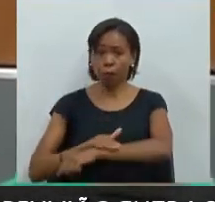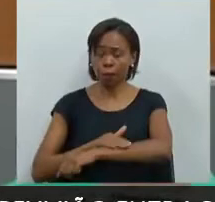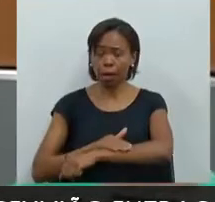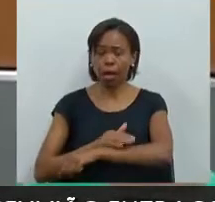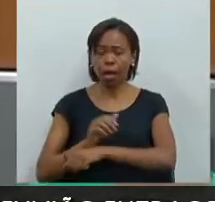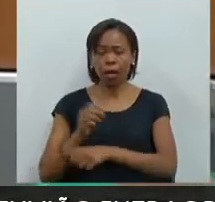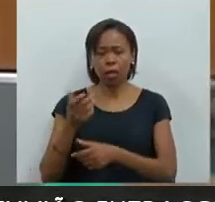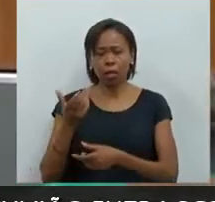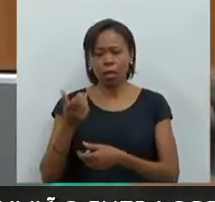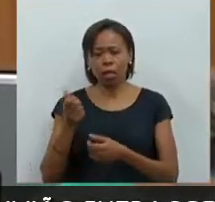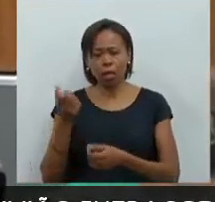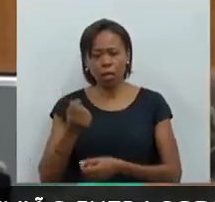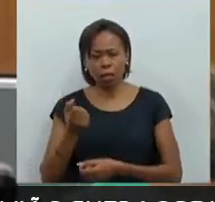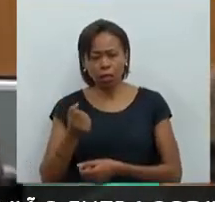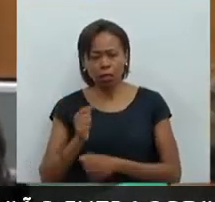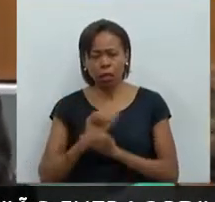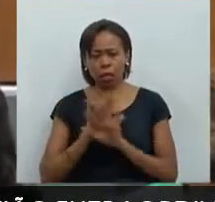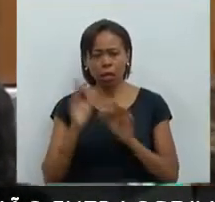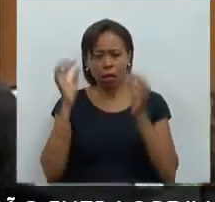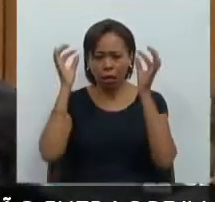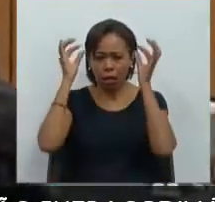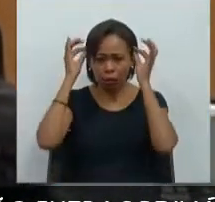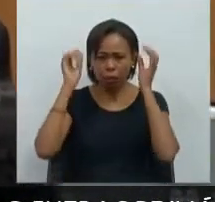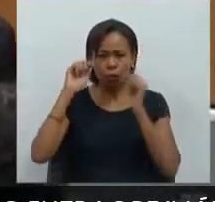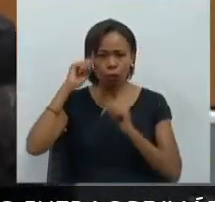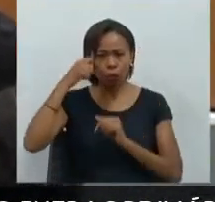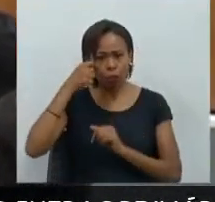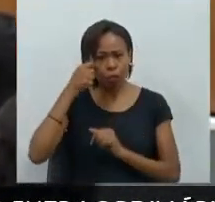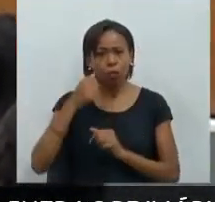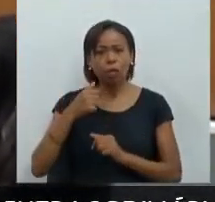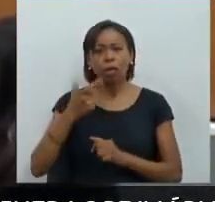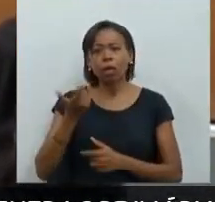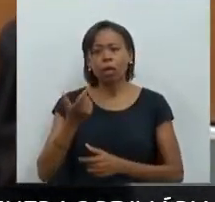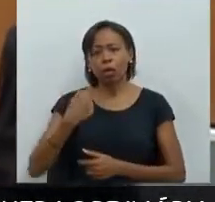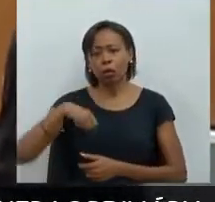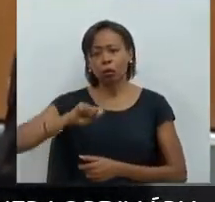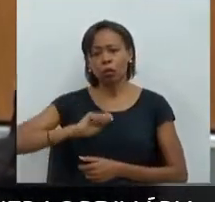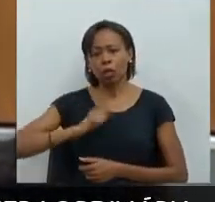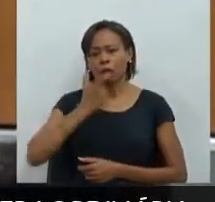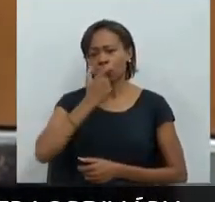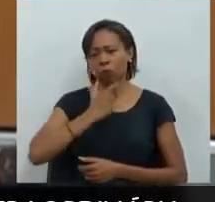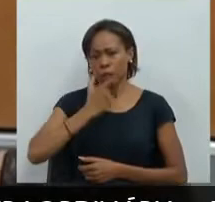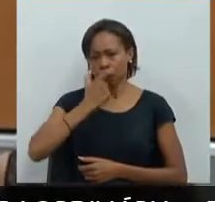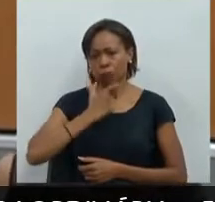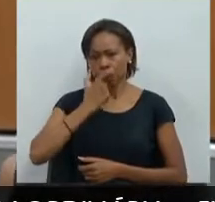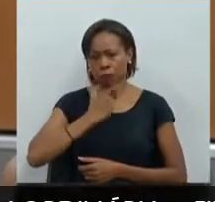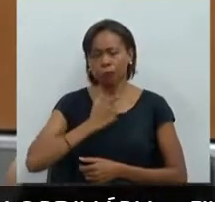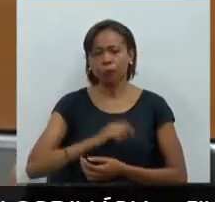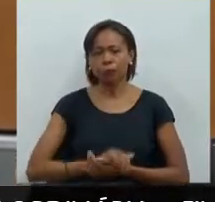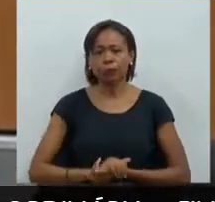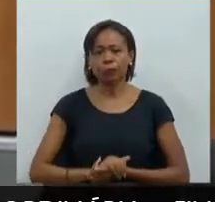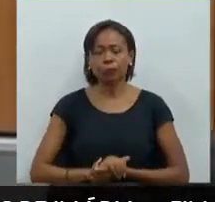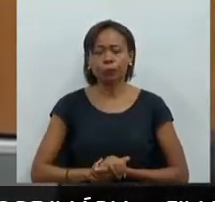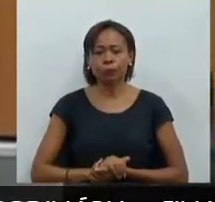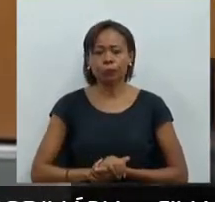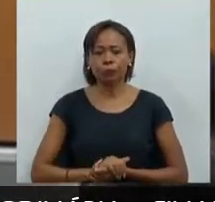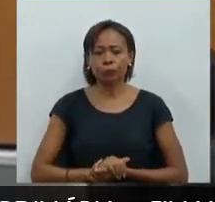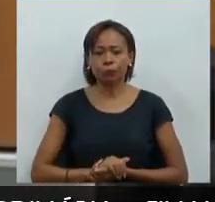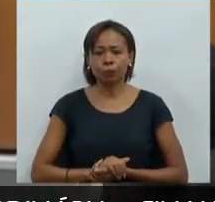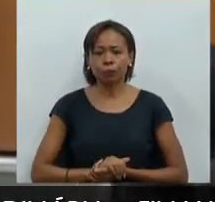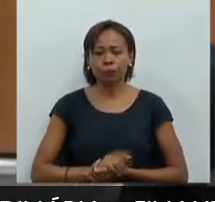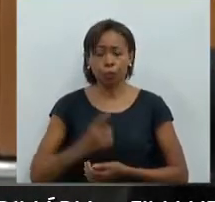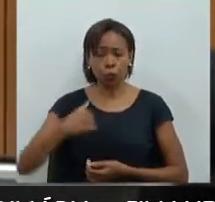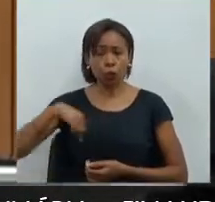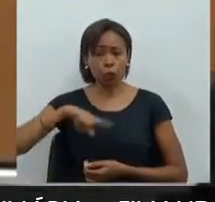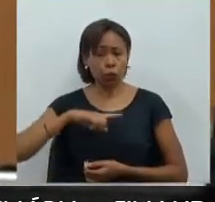cabelo curto, preto. Meu sinal da comunidade surda é assim. Ó. Nós, deputada, a Coordenadoria